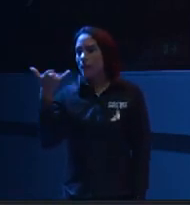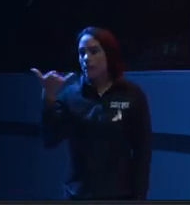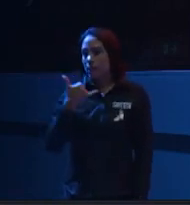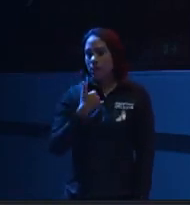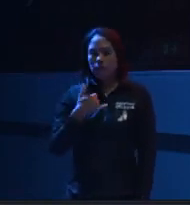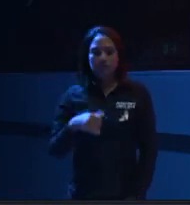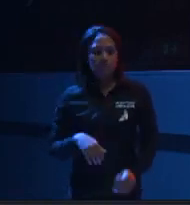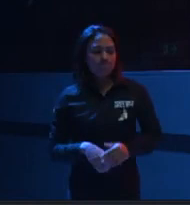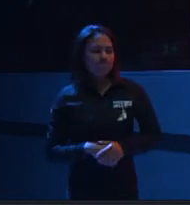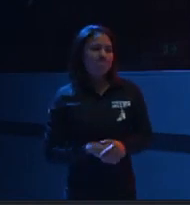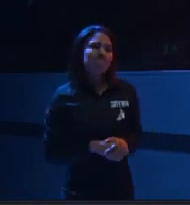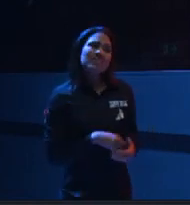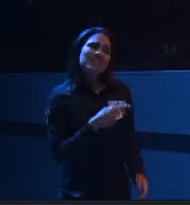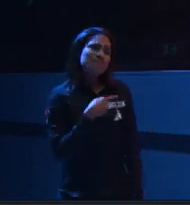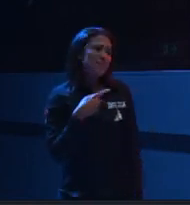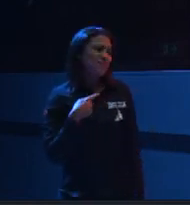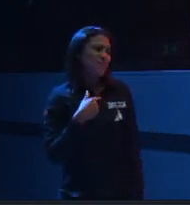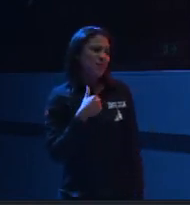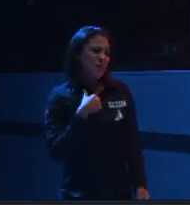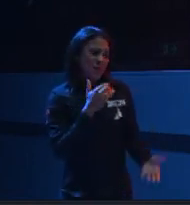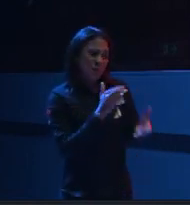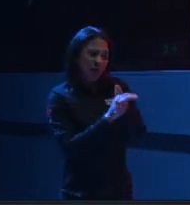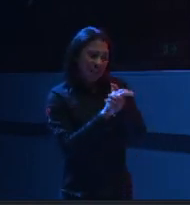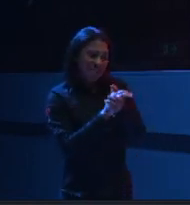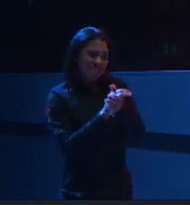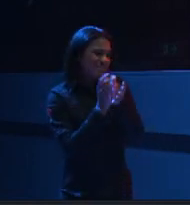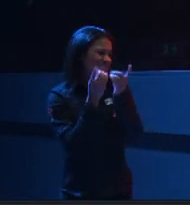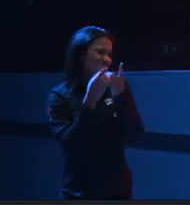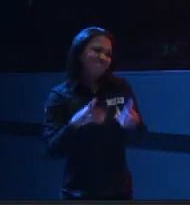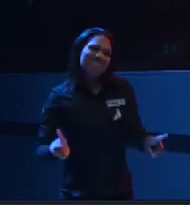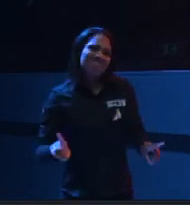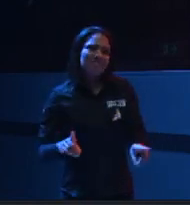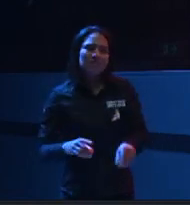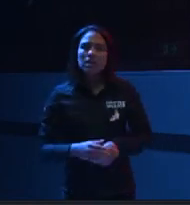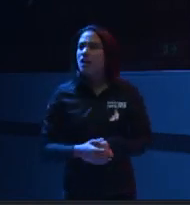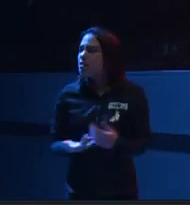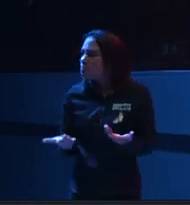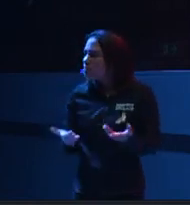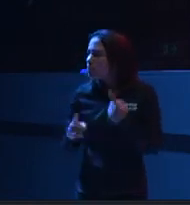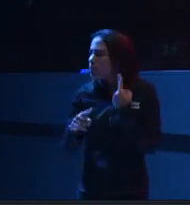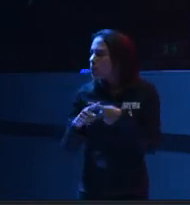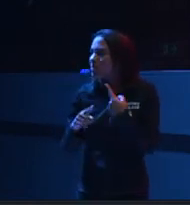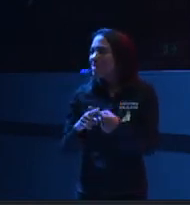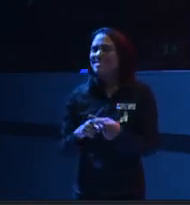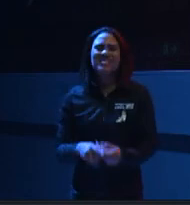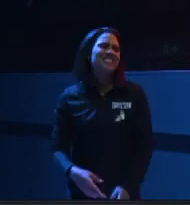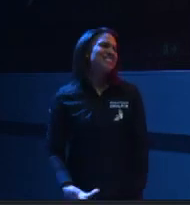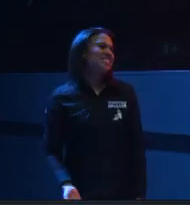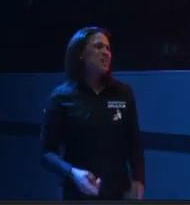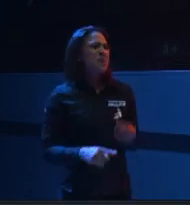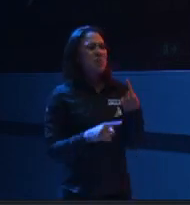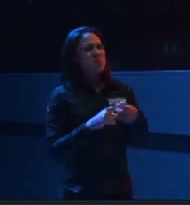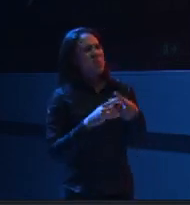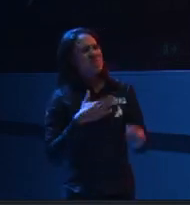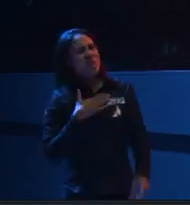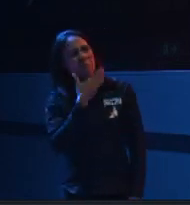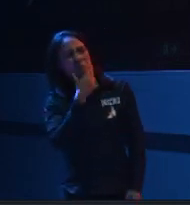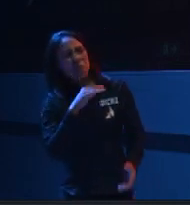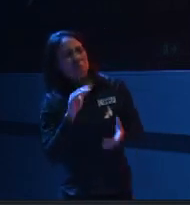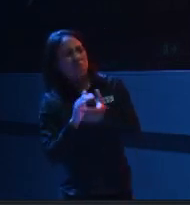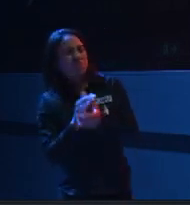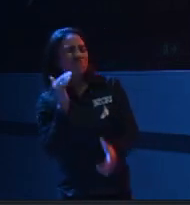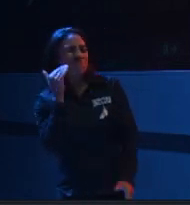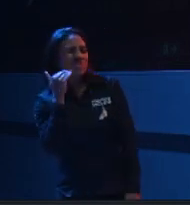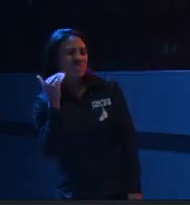casamento porque a porque meu marido tem esse defeito eu não aguento mais isso eu falei ele é uma benção ele tem